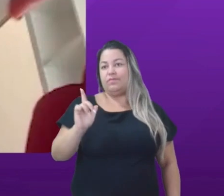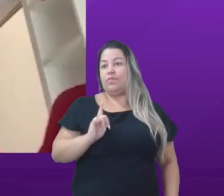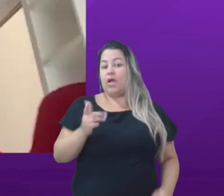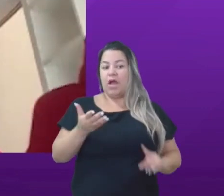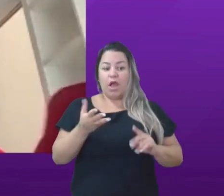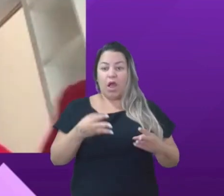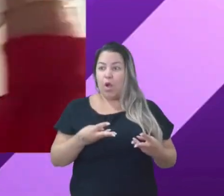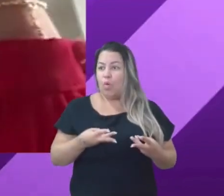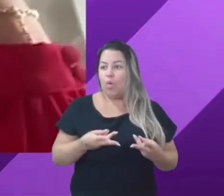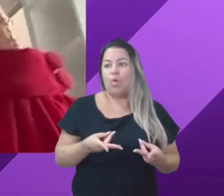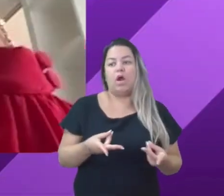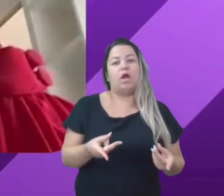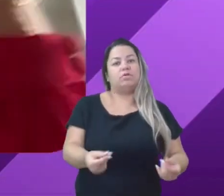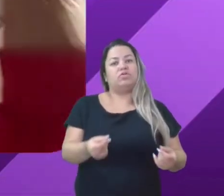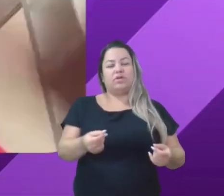grande quantidade